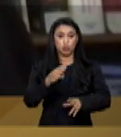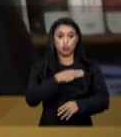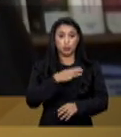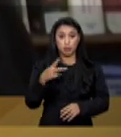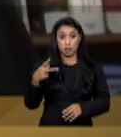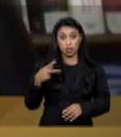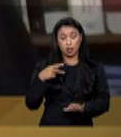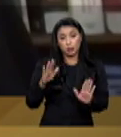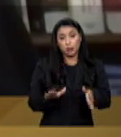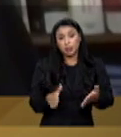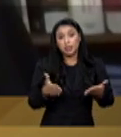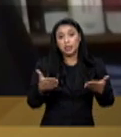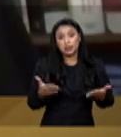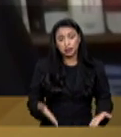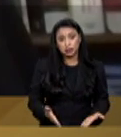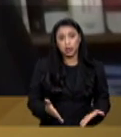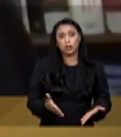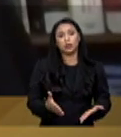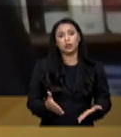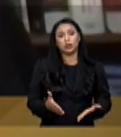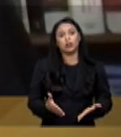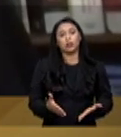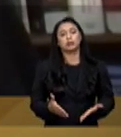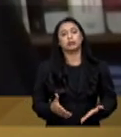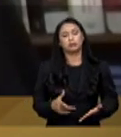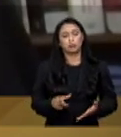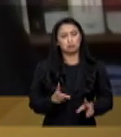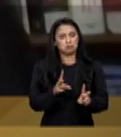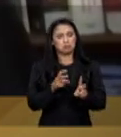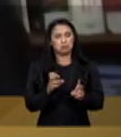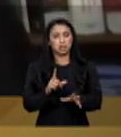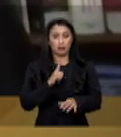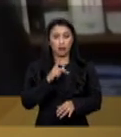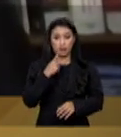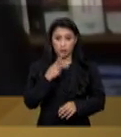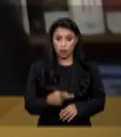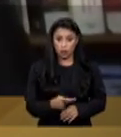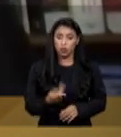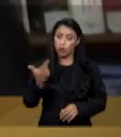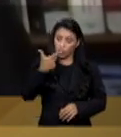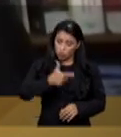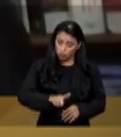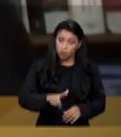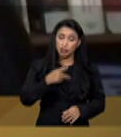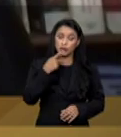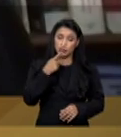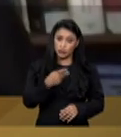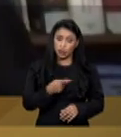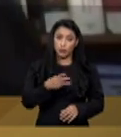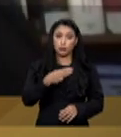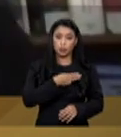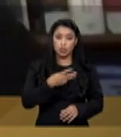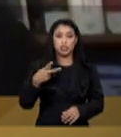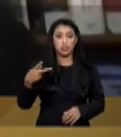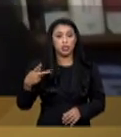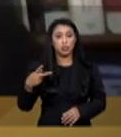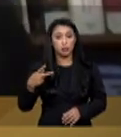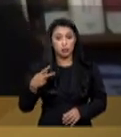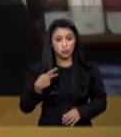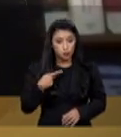Público. Então, tendo em conta esse fato, ele diz que reafirmava que o Ministério